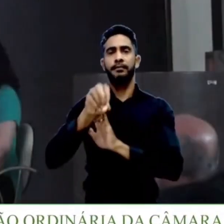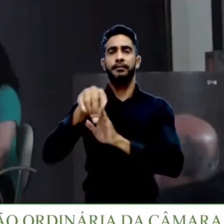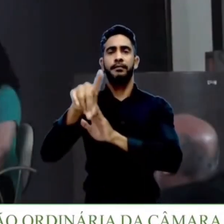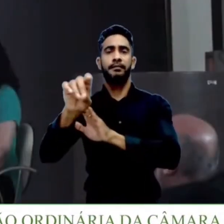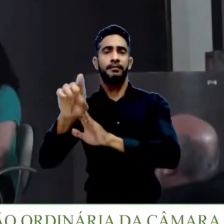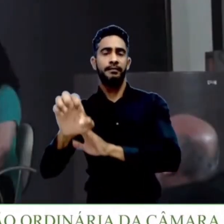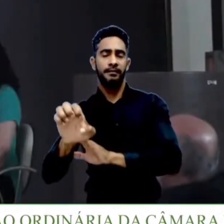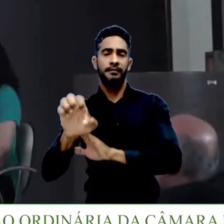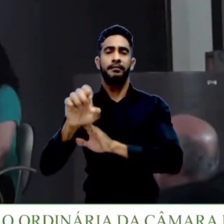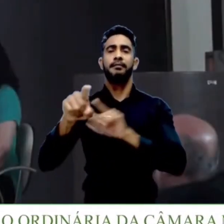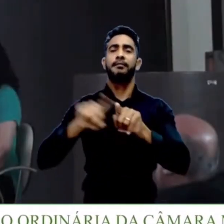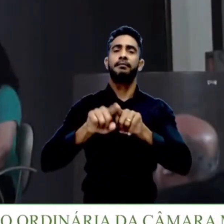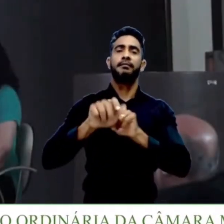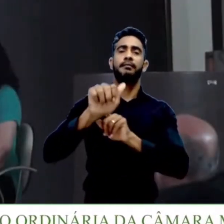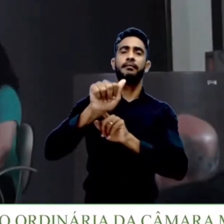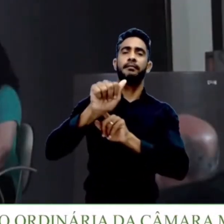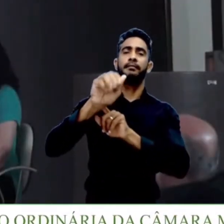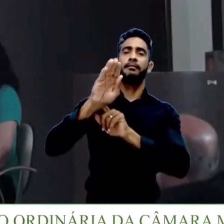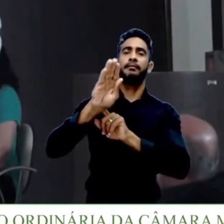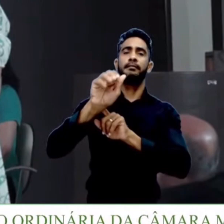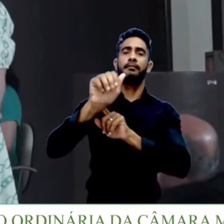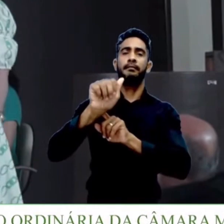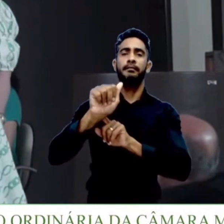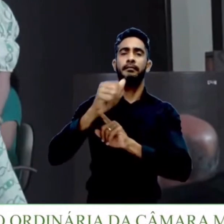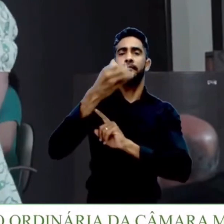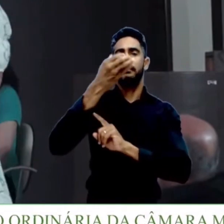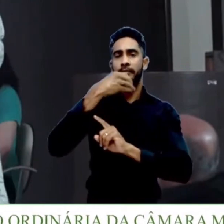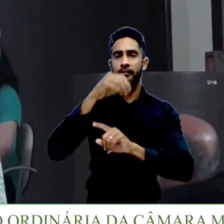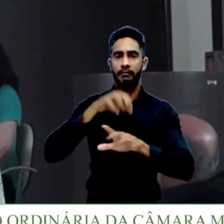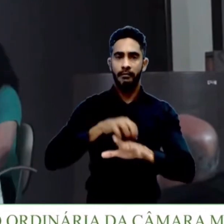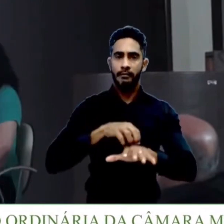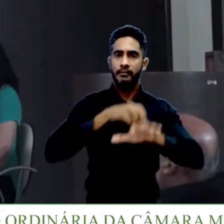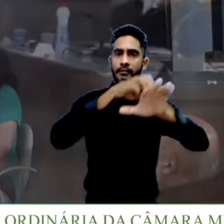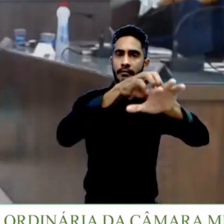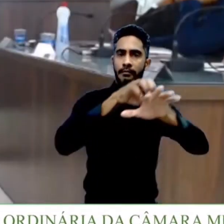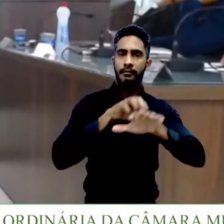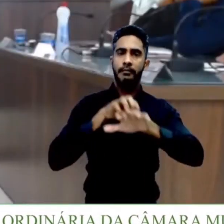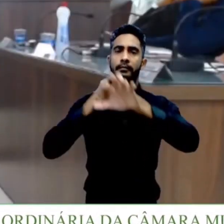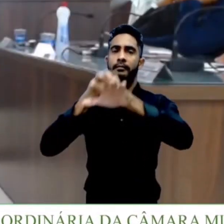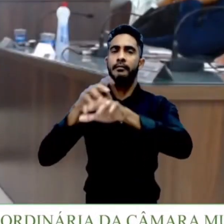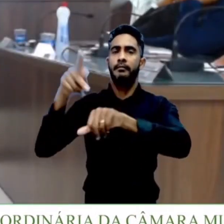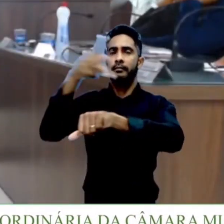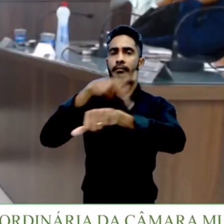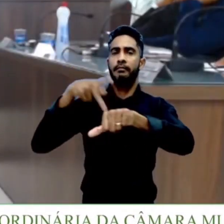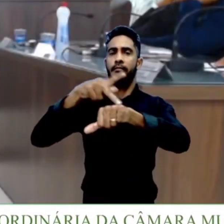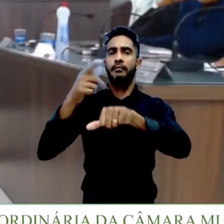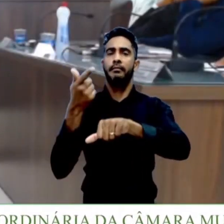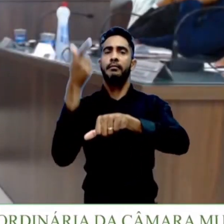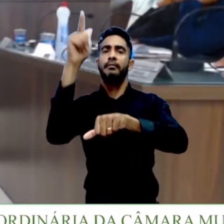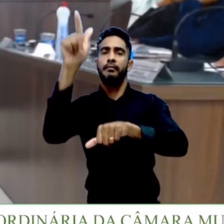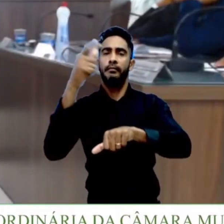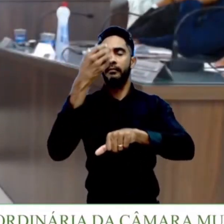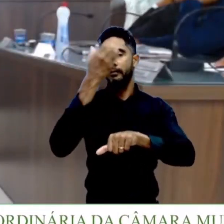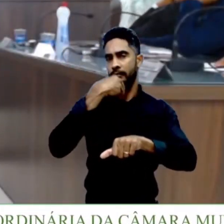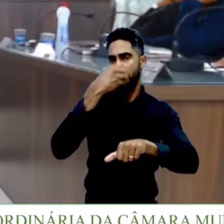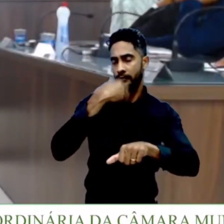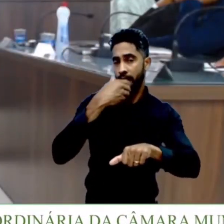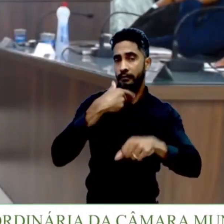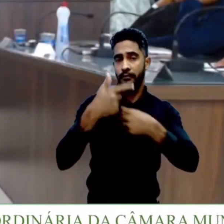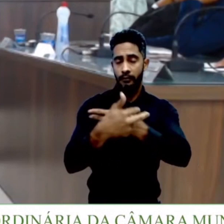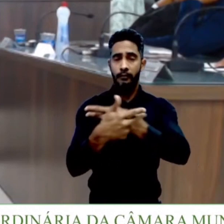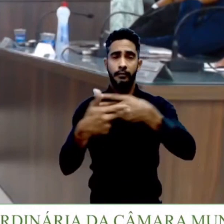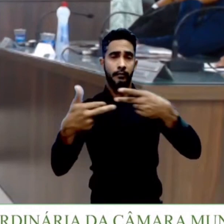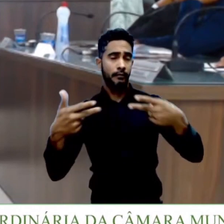na Abrafrutas, que é uma associação para exportação de frutas, na CONABAN, que é a Confederação Nacional de